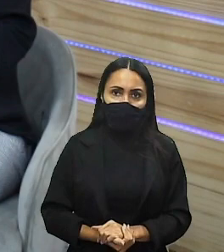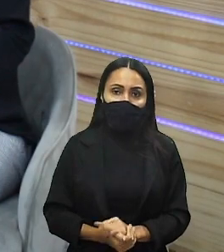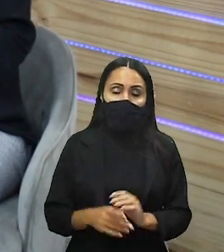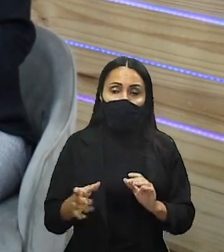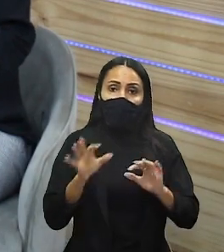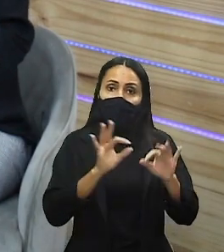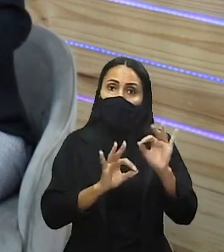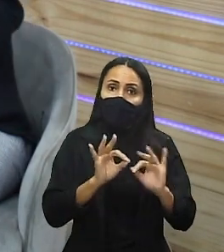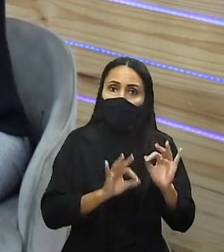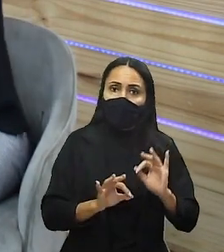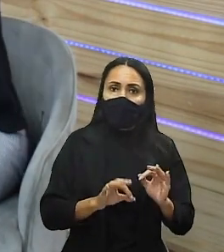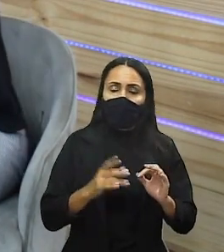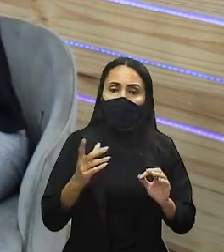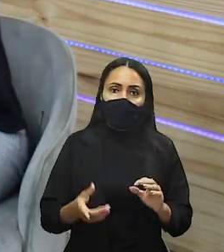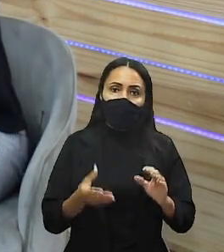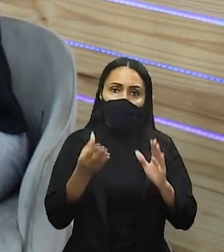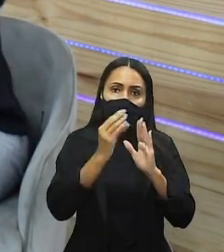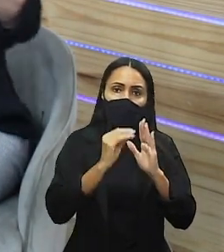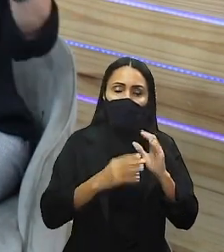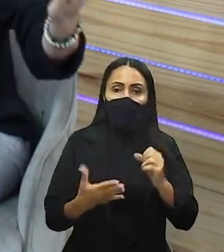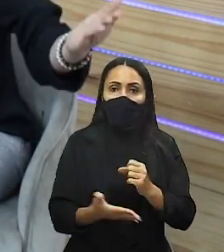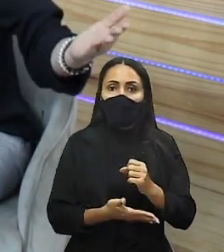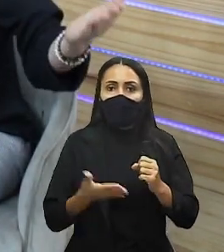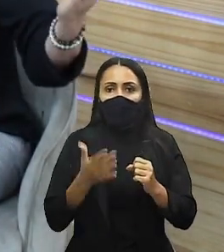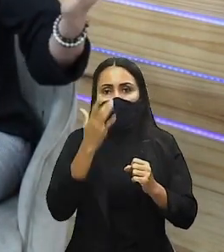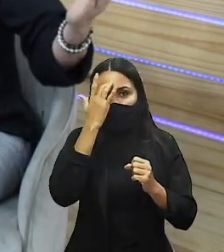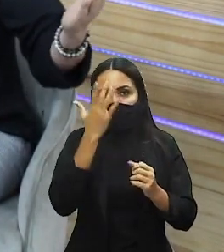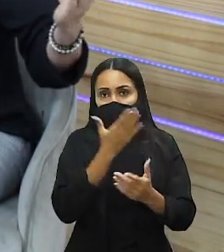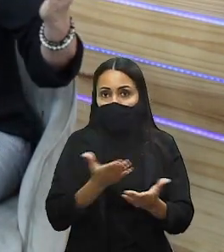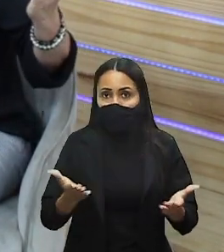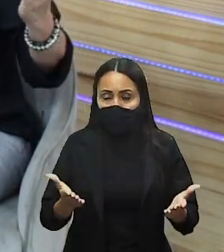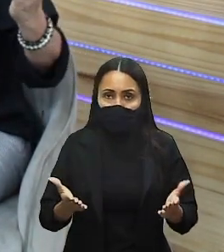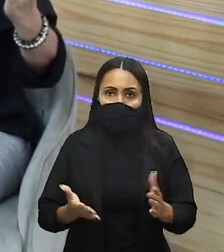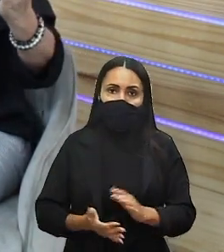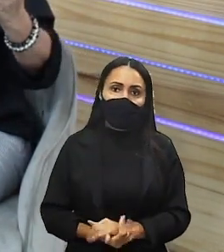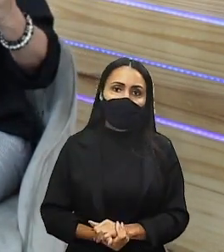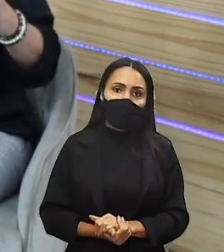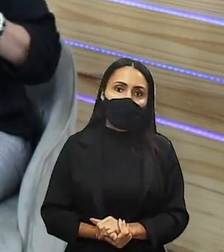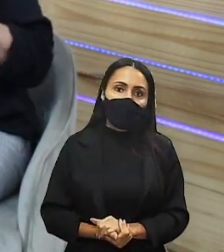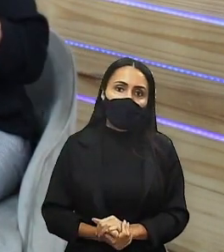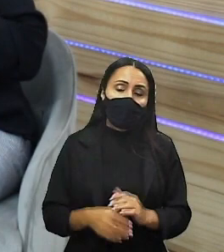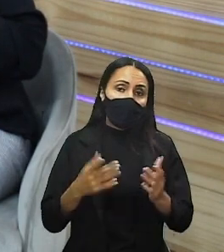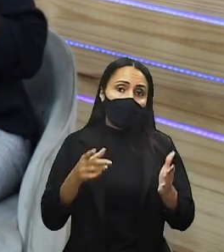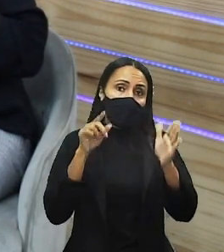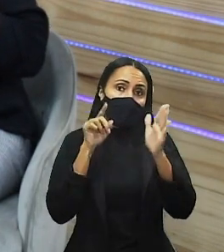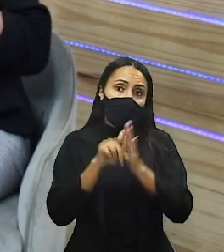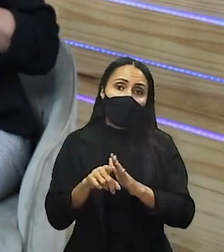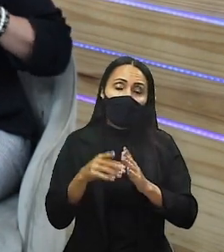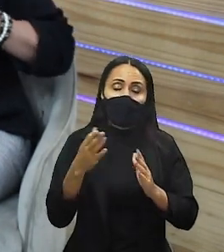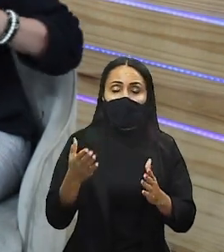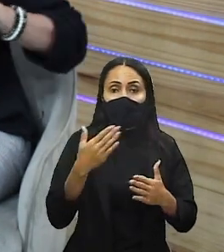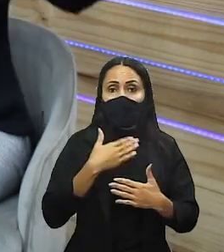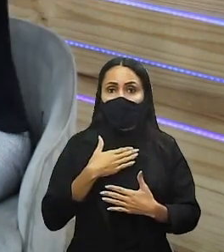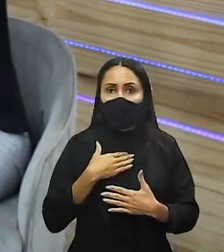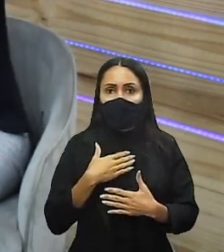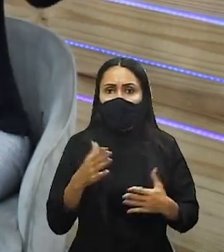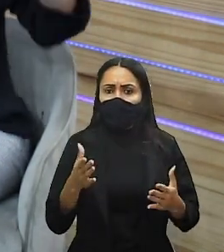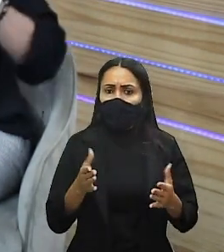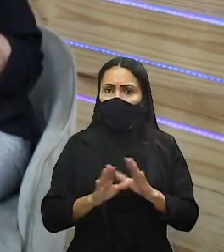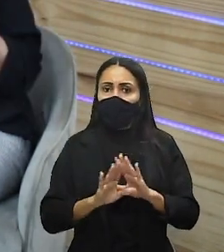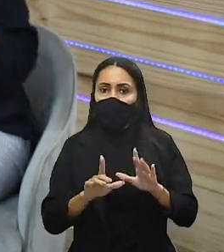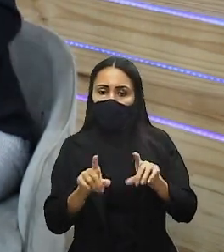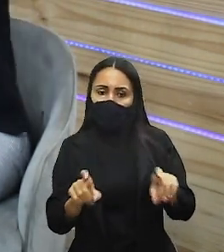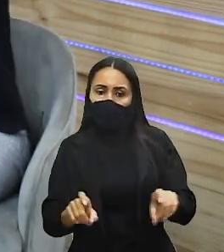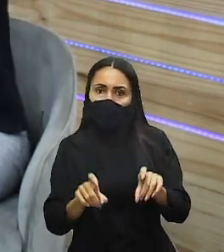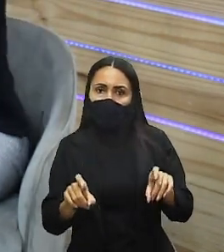preparamos o acervo para colocar numa base de dados para facilitar para você, mas não quer dizer que a gente, quando você vier perguntar alguma coisa a mim, eu digo: vá no